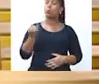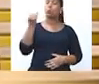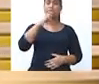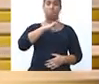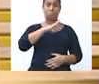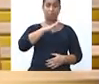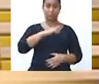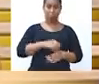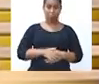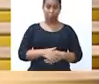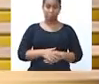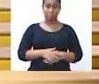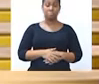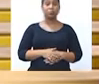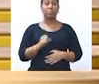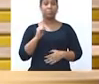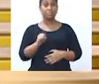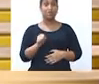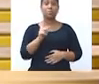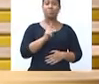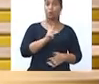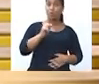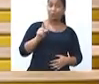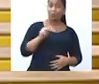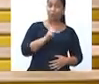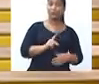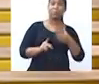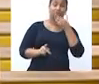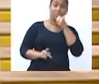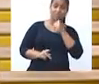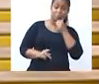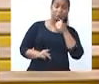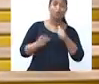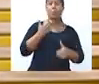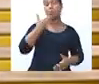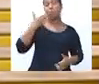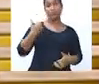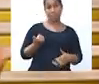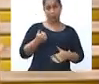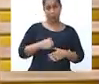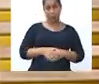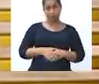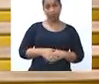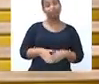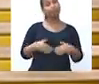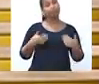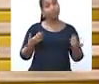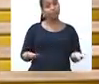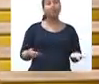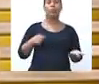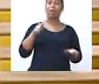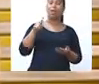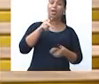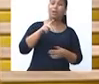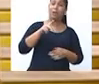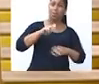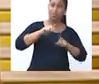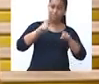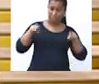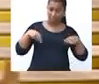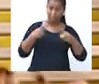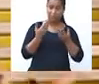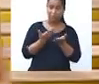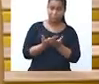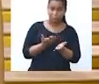importantes. E se forem professoras, melhor ainda. Então, a gente ali na escola, a